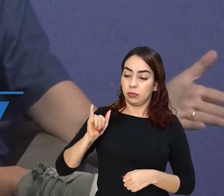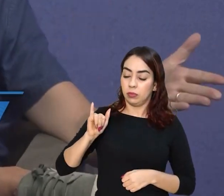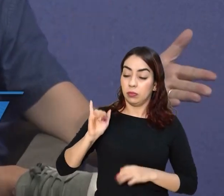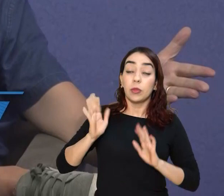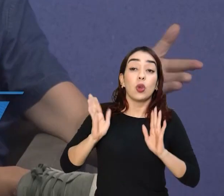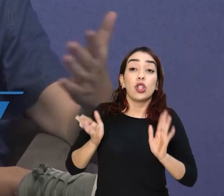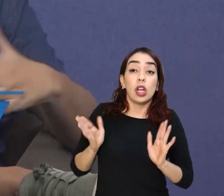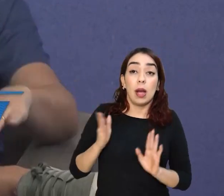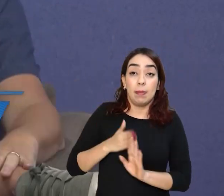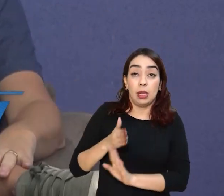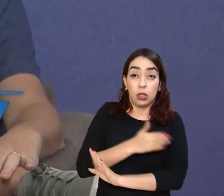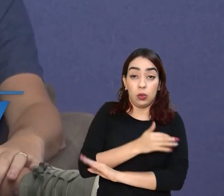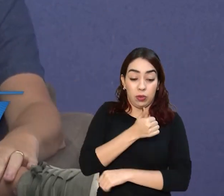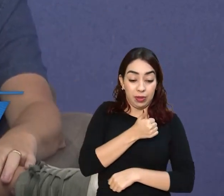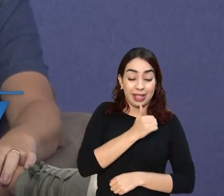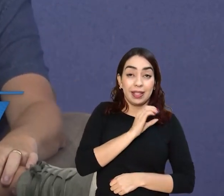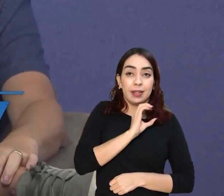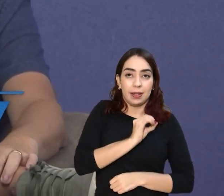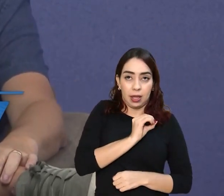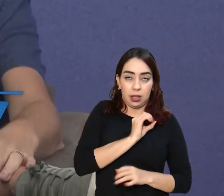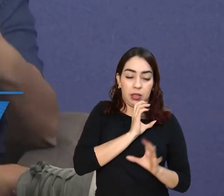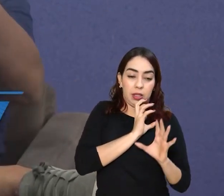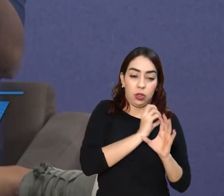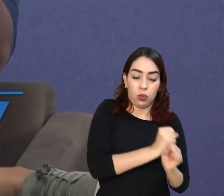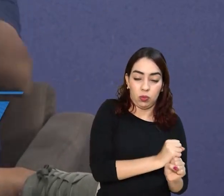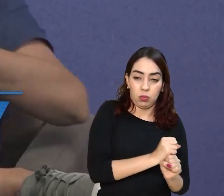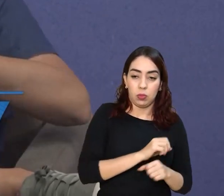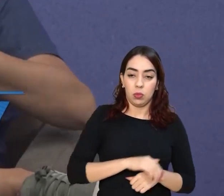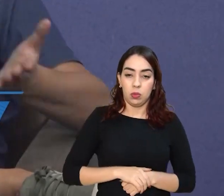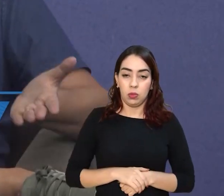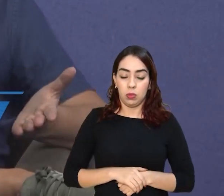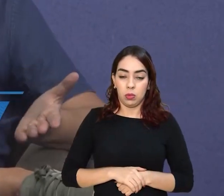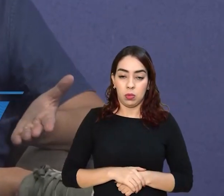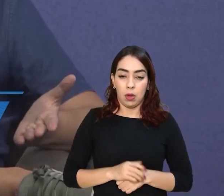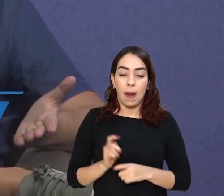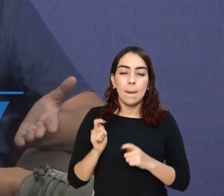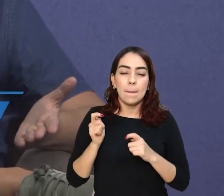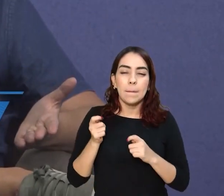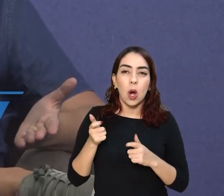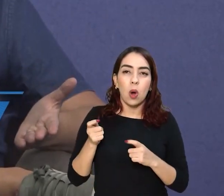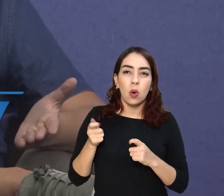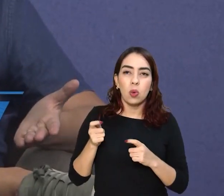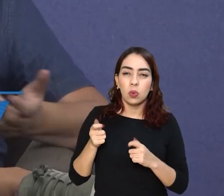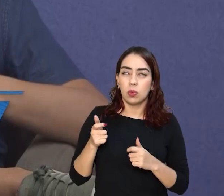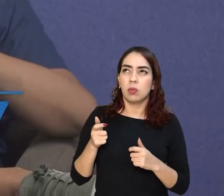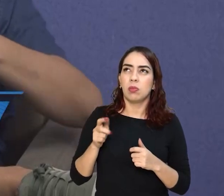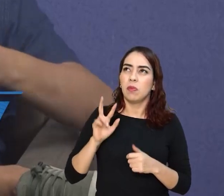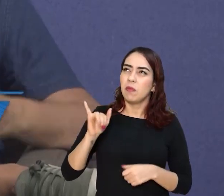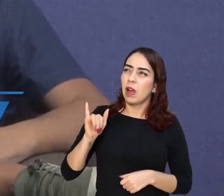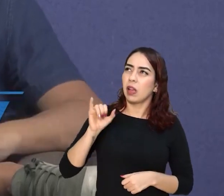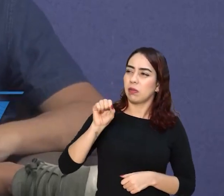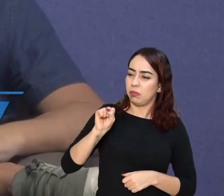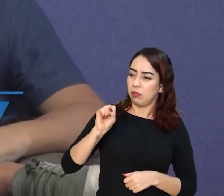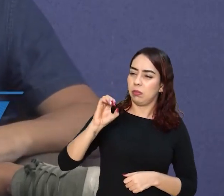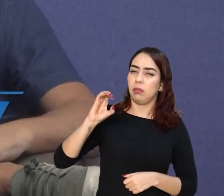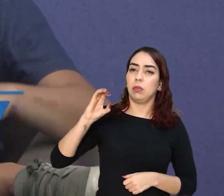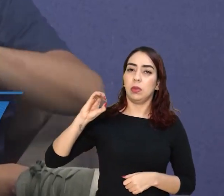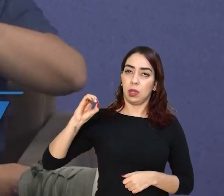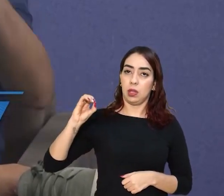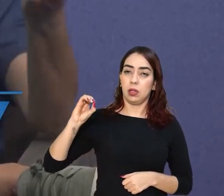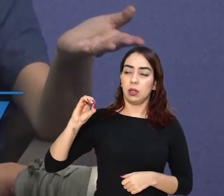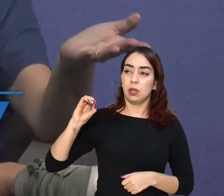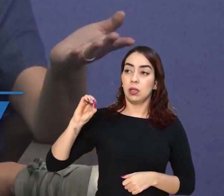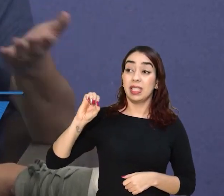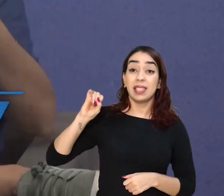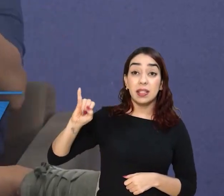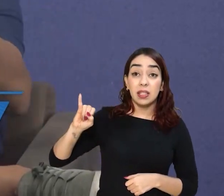estão com 20 pontos. A projeção é que esses times todos vão fazer quase 80. Não. Ou seja, se acontecer isso, será a maior